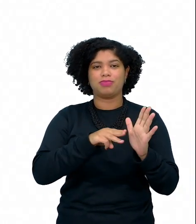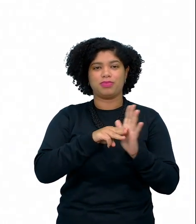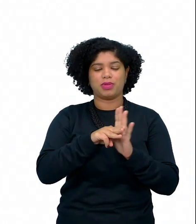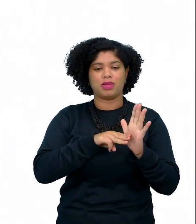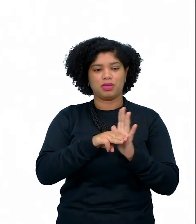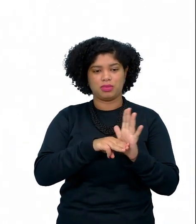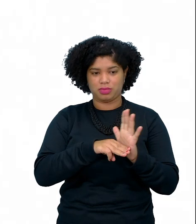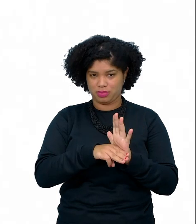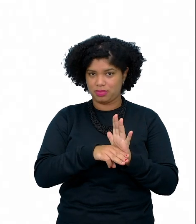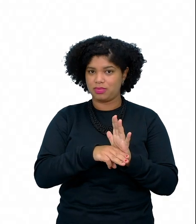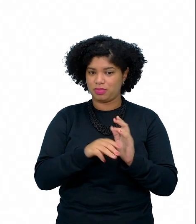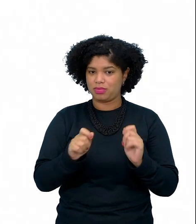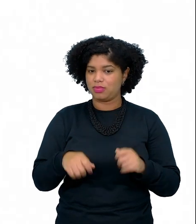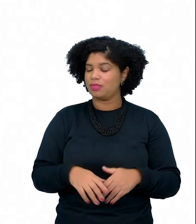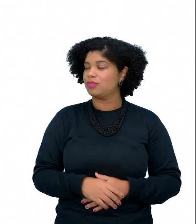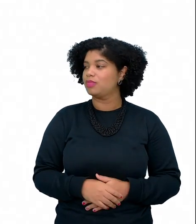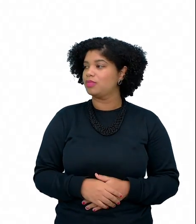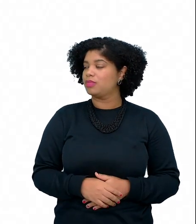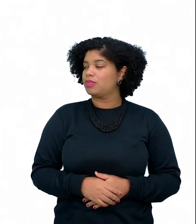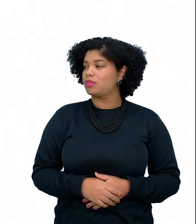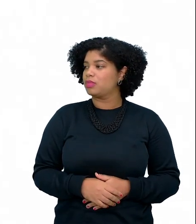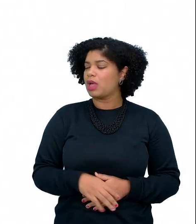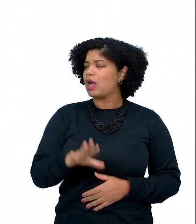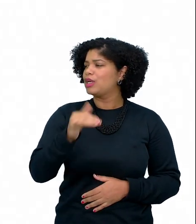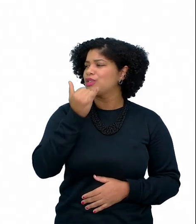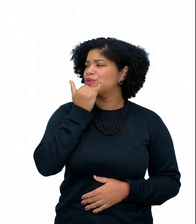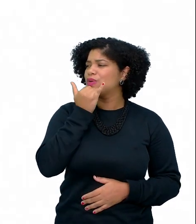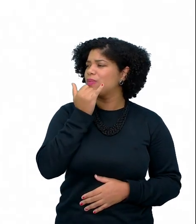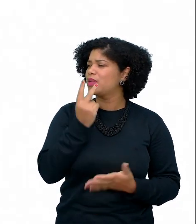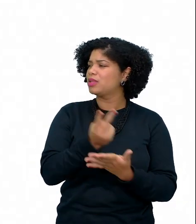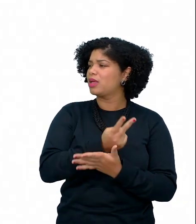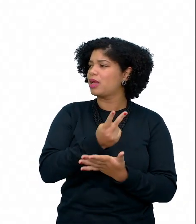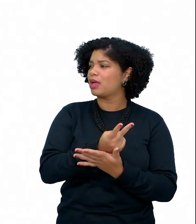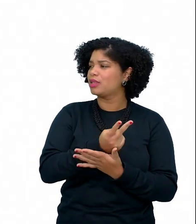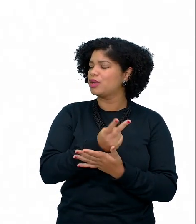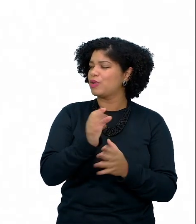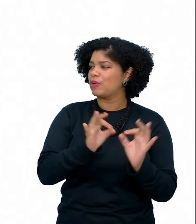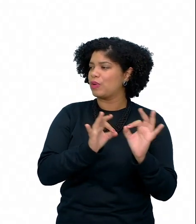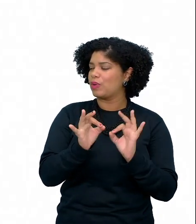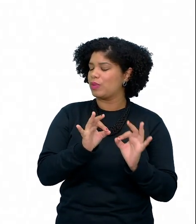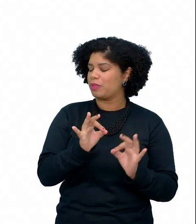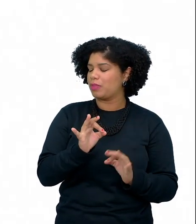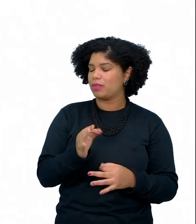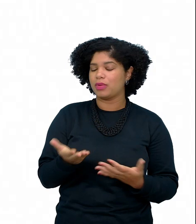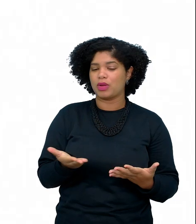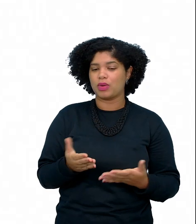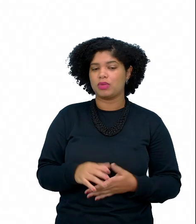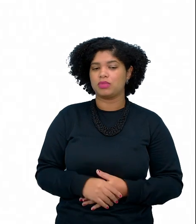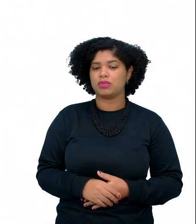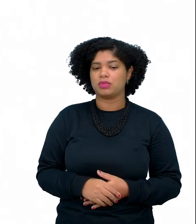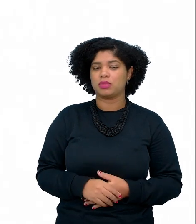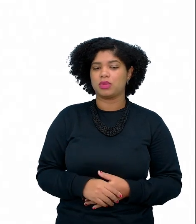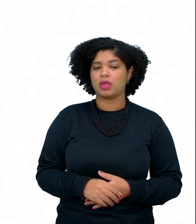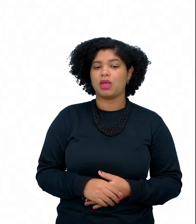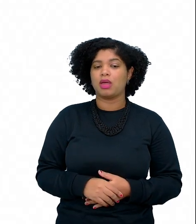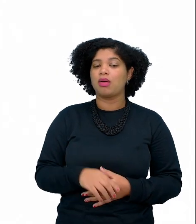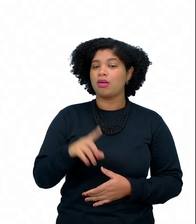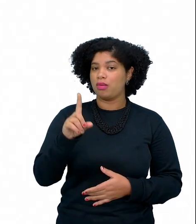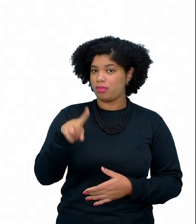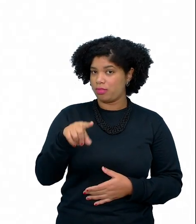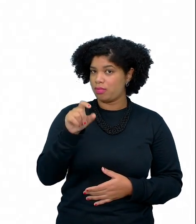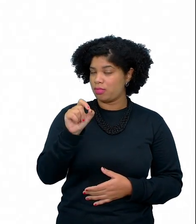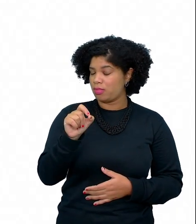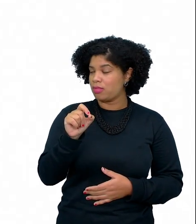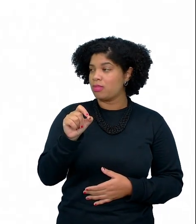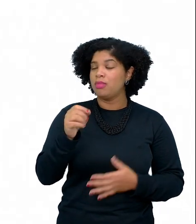metodologia. Opa, aqui tá errado, gente, vou corrigir junto com vocês. Aqui nós estamos falando sobre